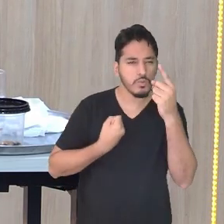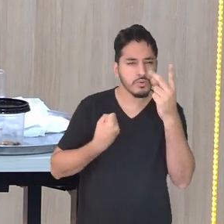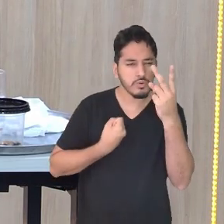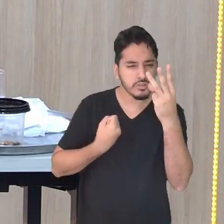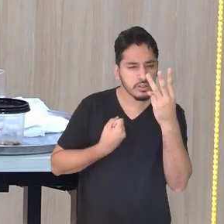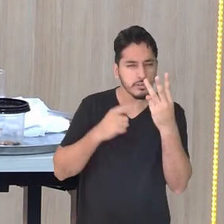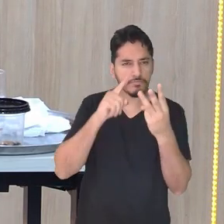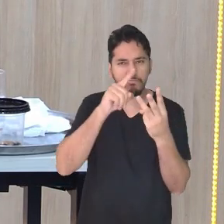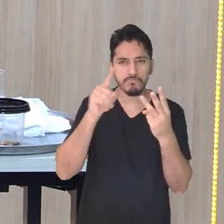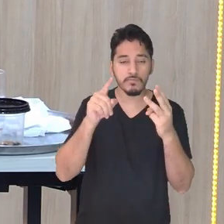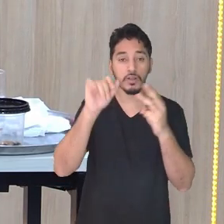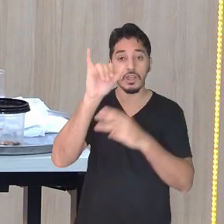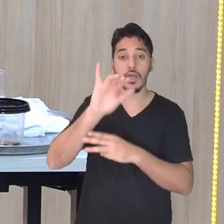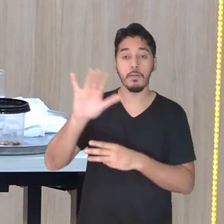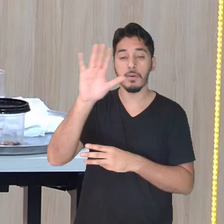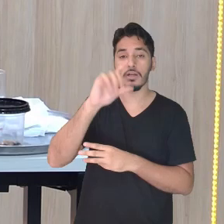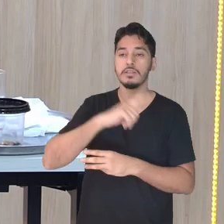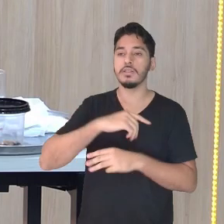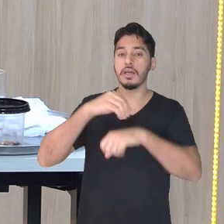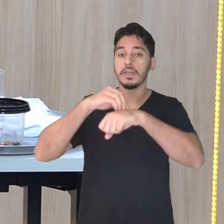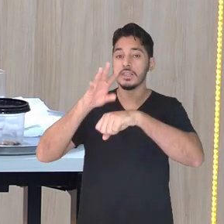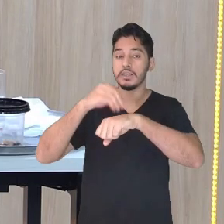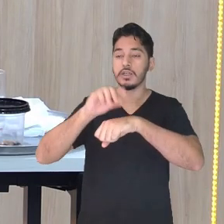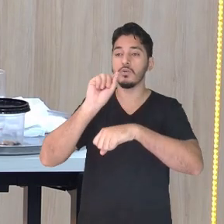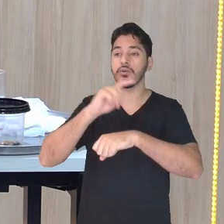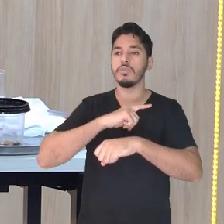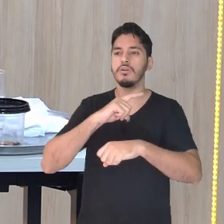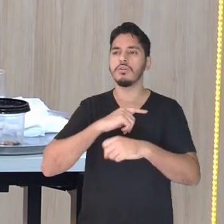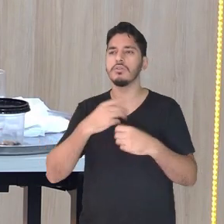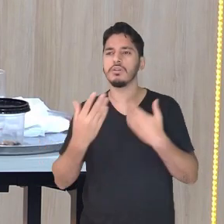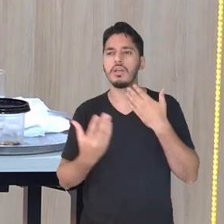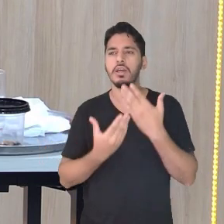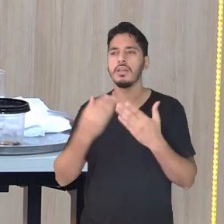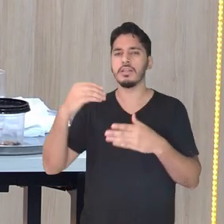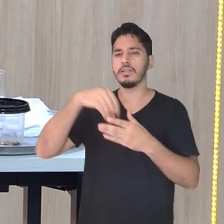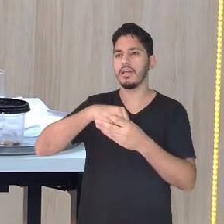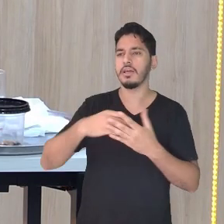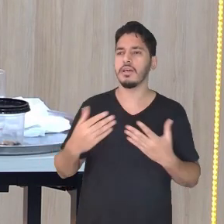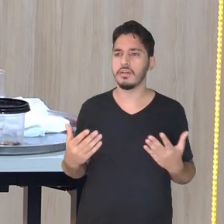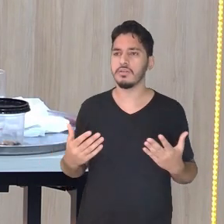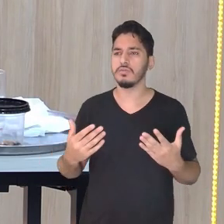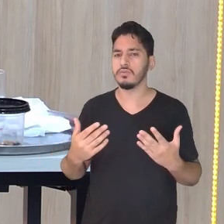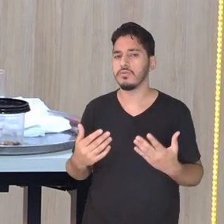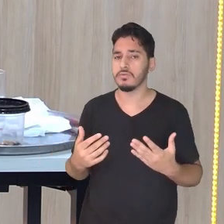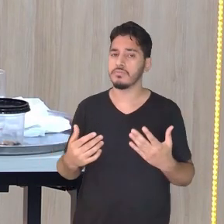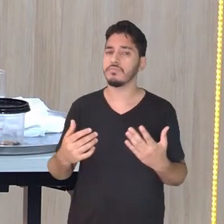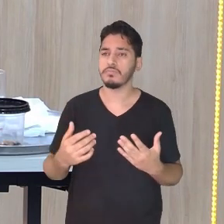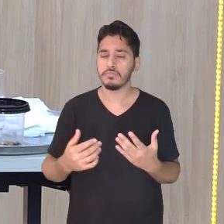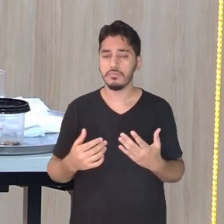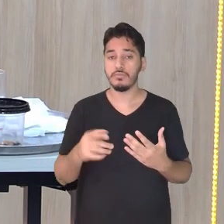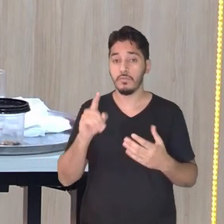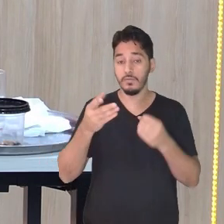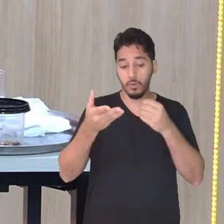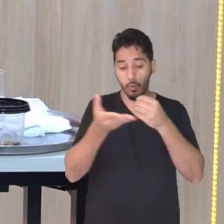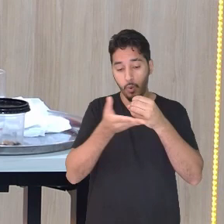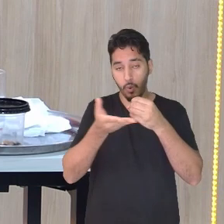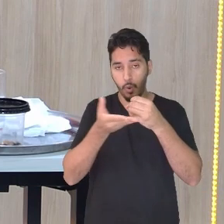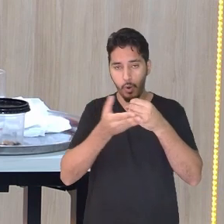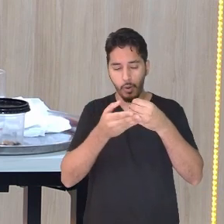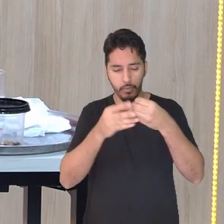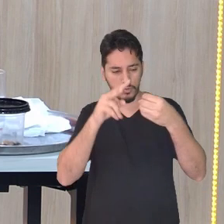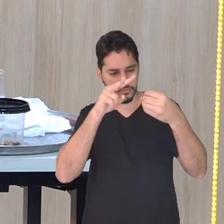observou a imagem e ainda tem as dicas do que tá, o que contém dentro de cada becker, aí becker que eu estou falando é o